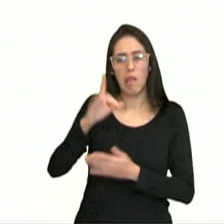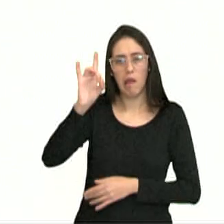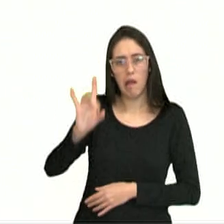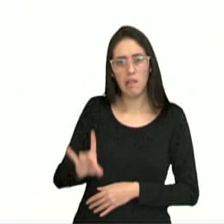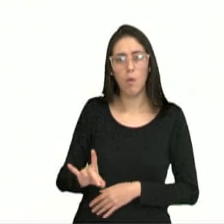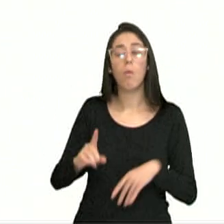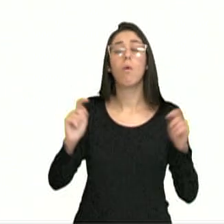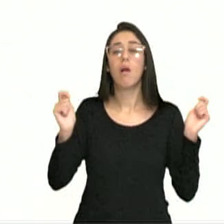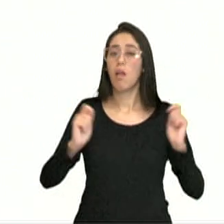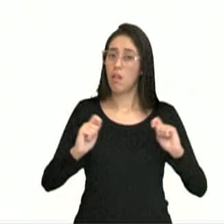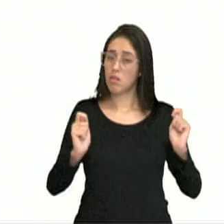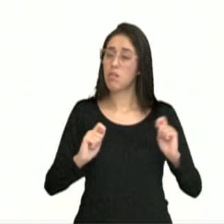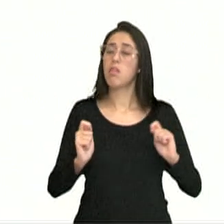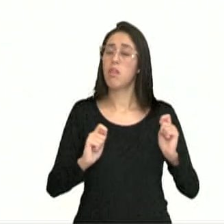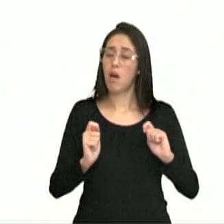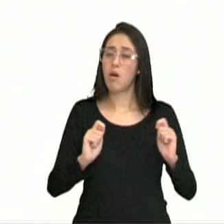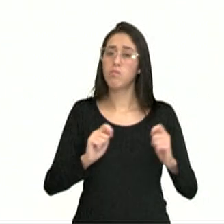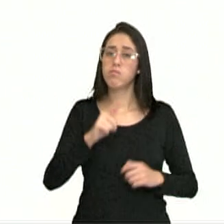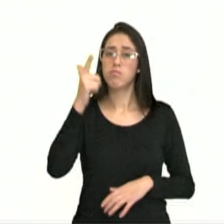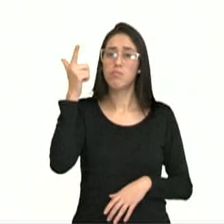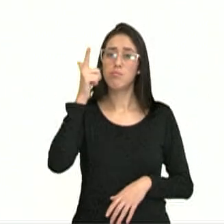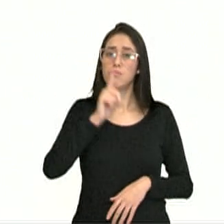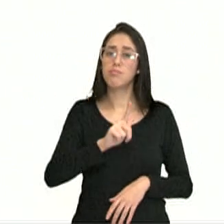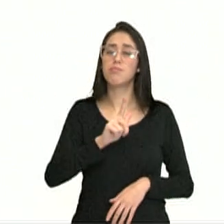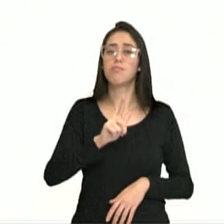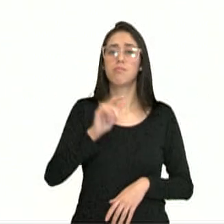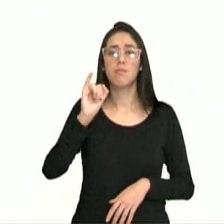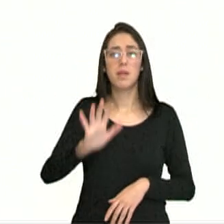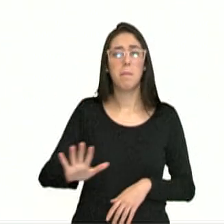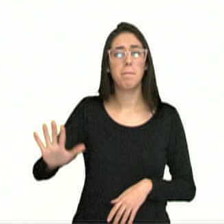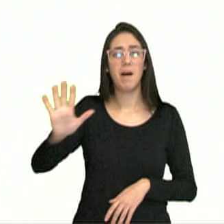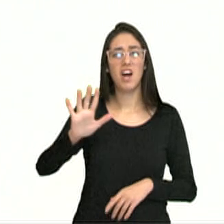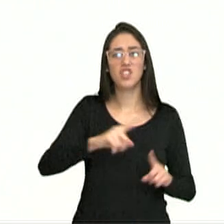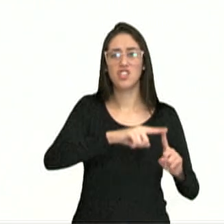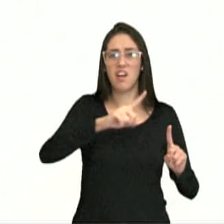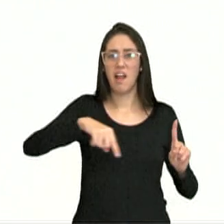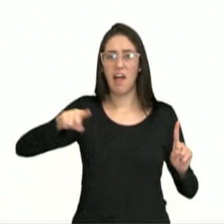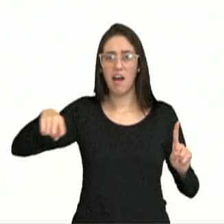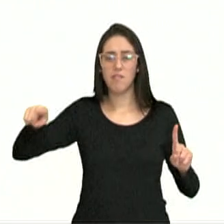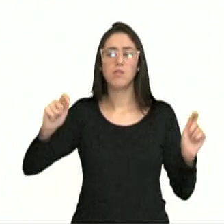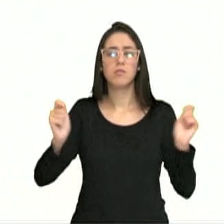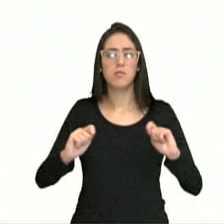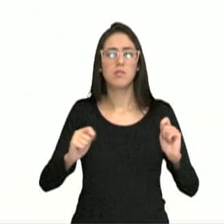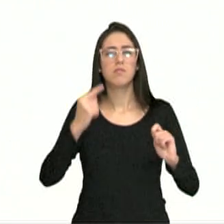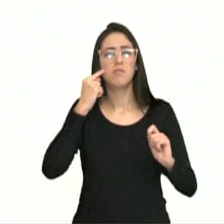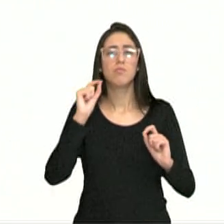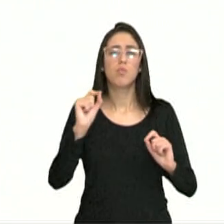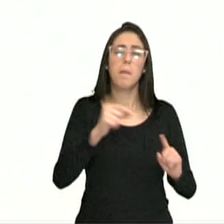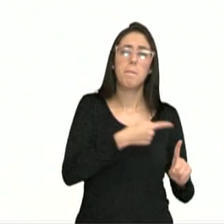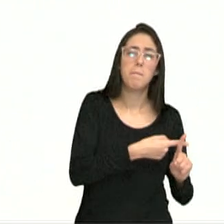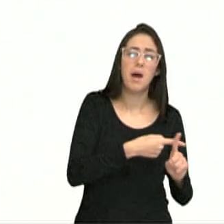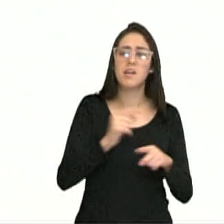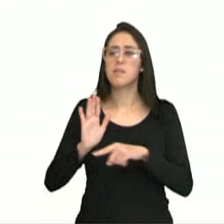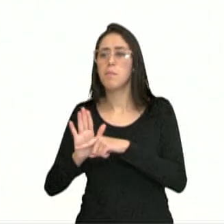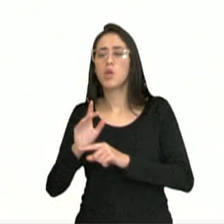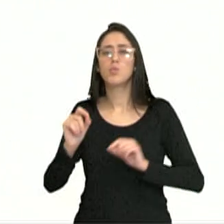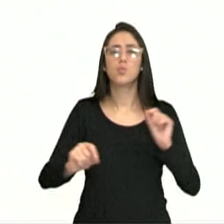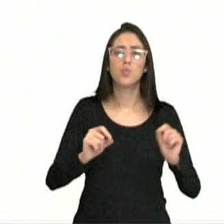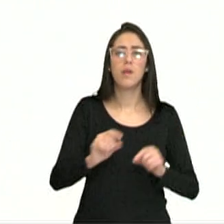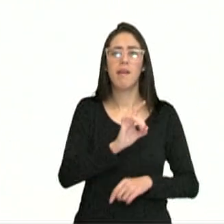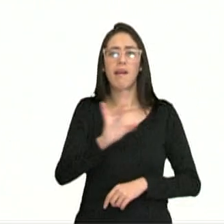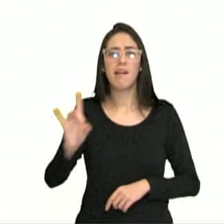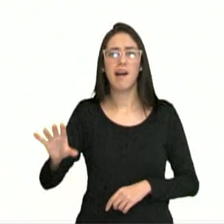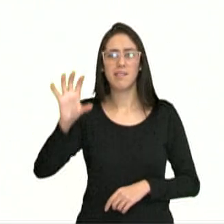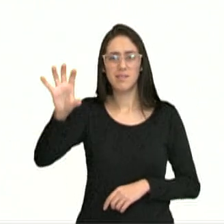é possível fazer a representação gráfica. Estudar o sinal da função para cada um dos quadrantes,